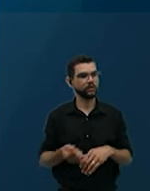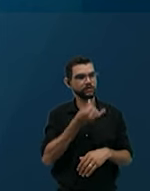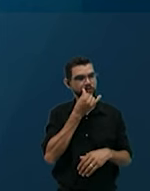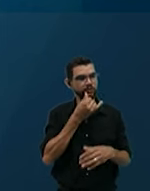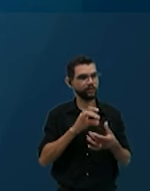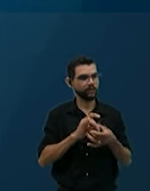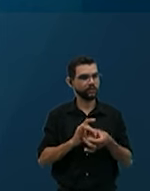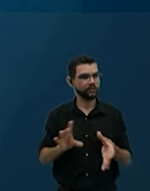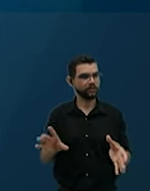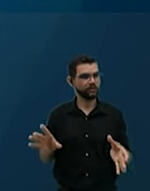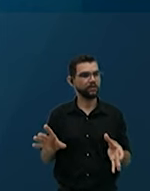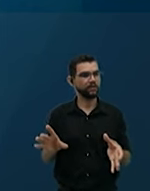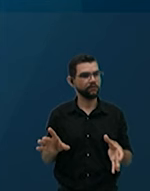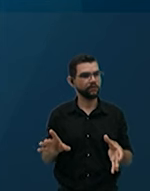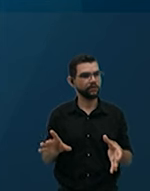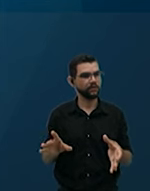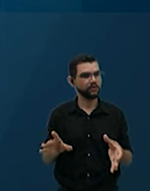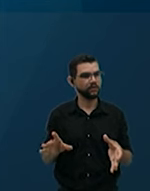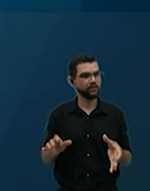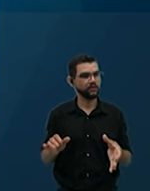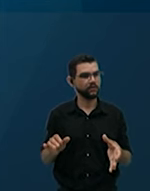juros.